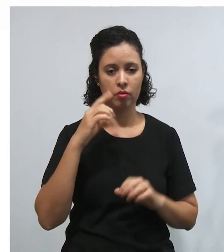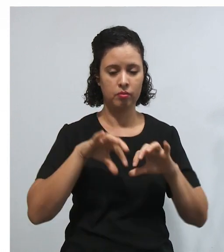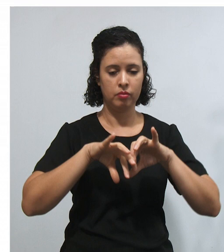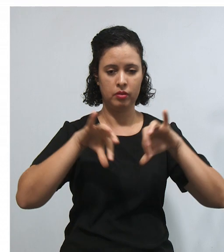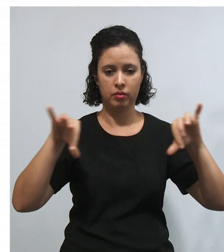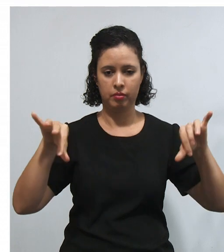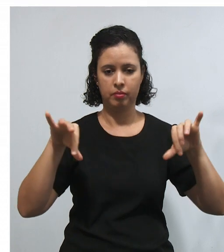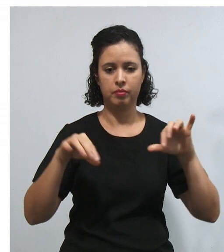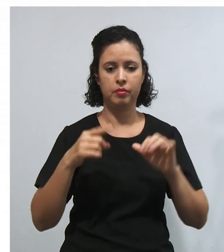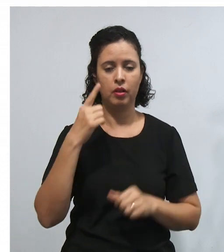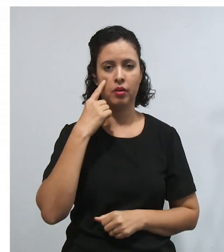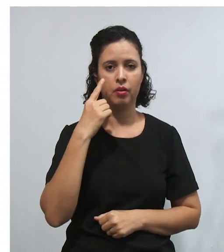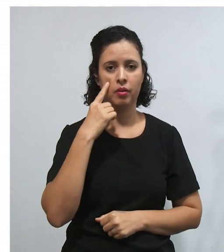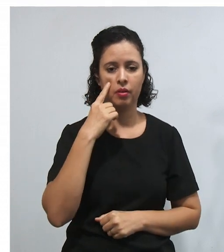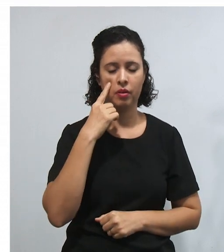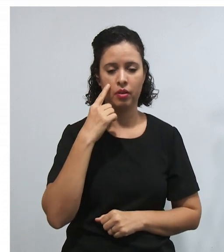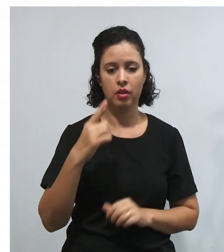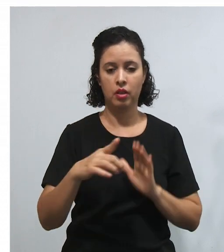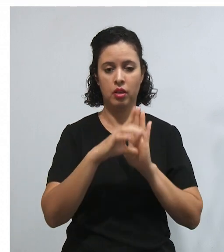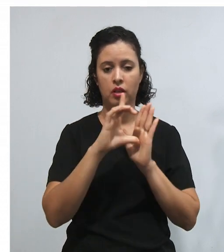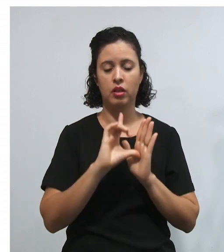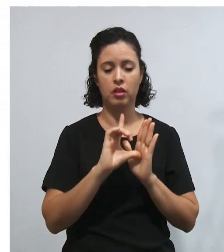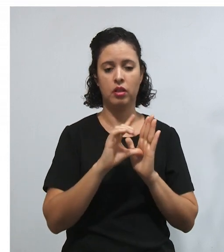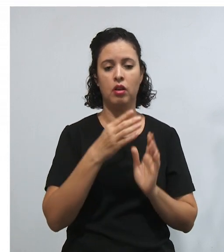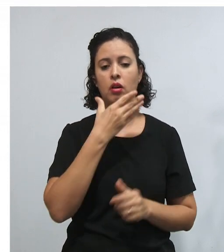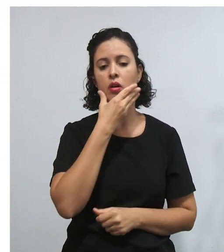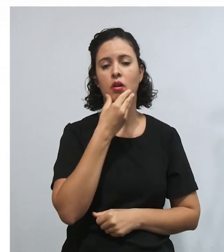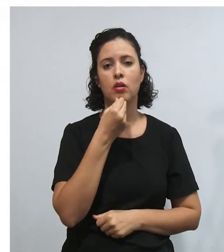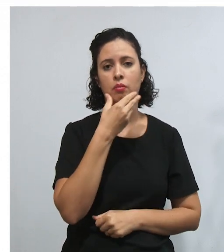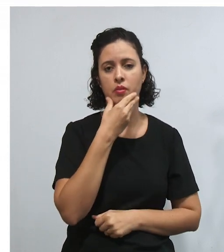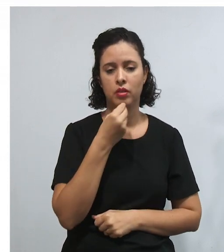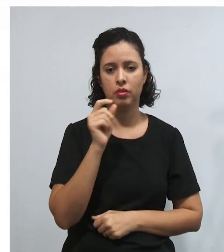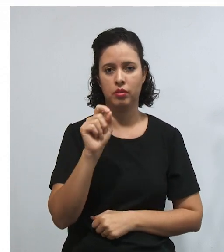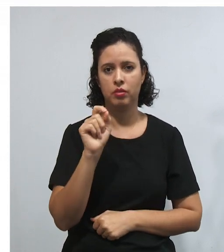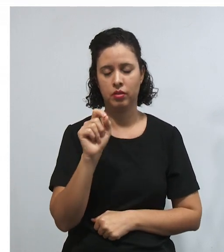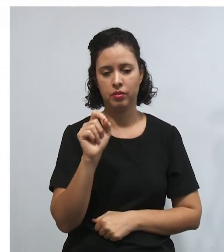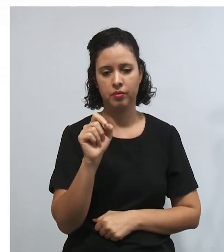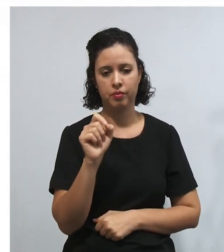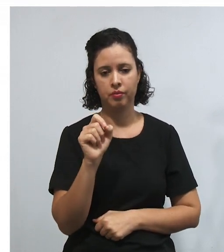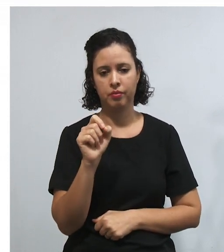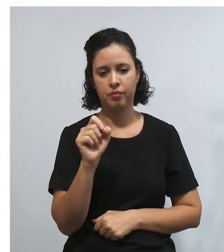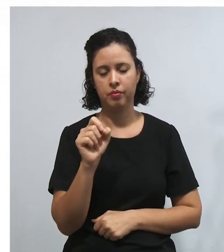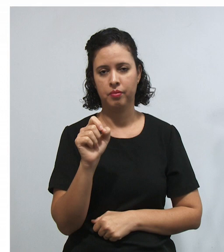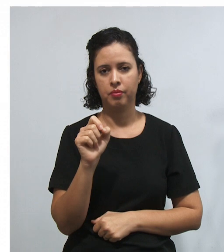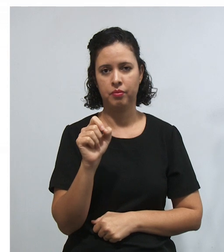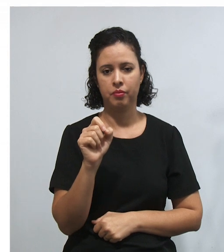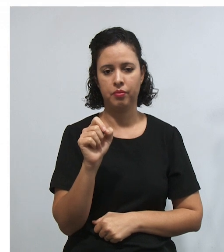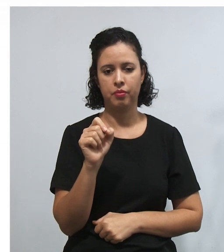separar um espaço aqui para você. Antes da reforma, para homem, antes da reforma